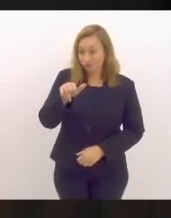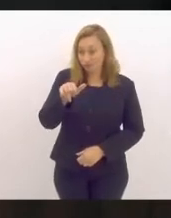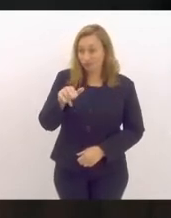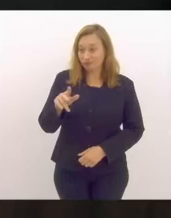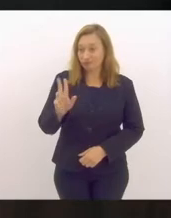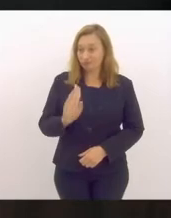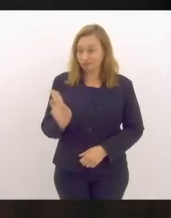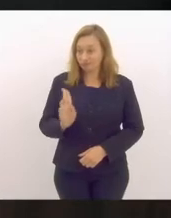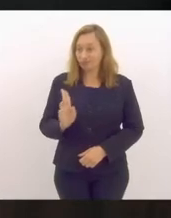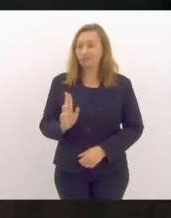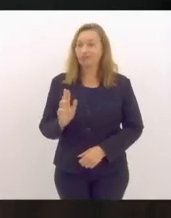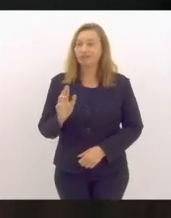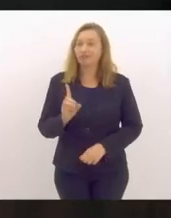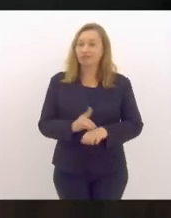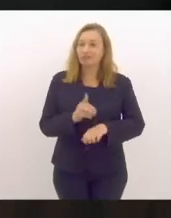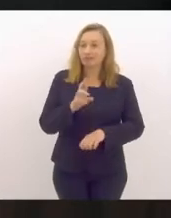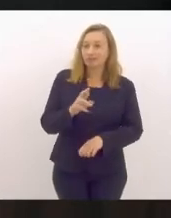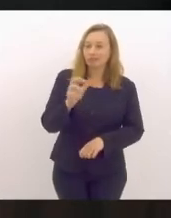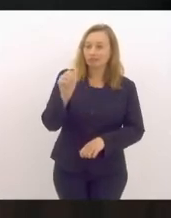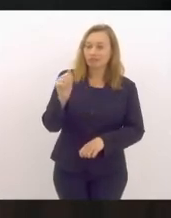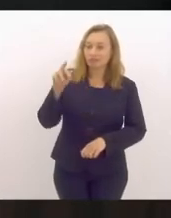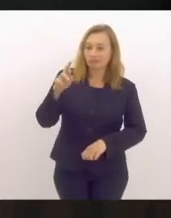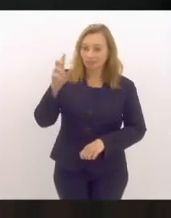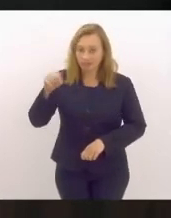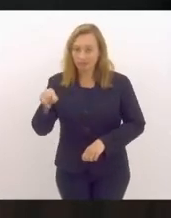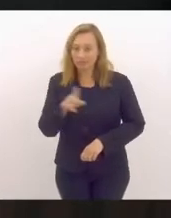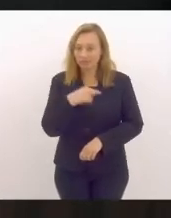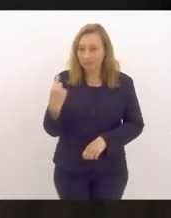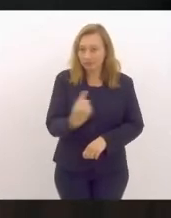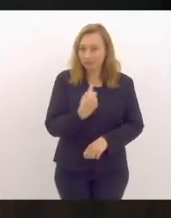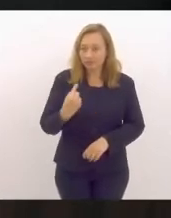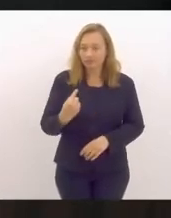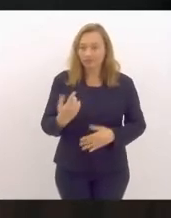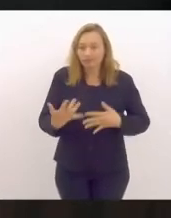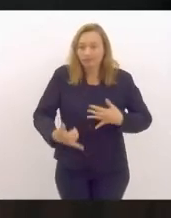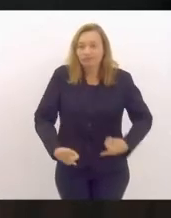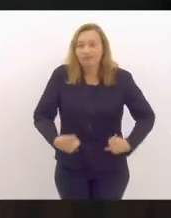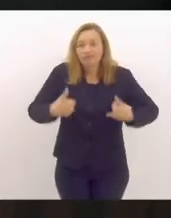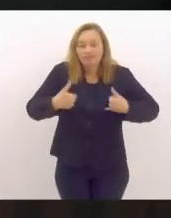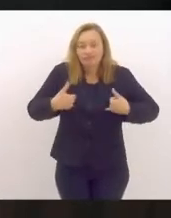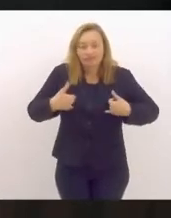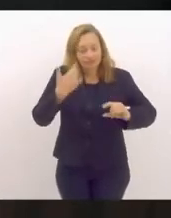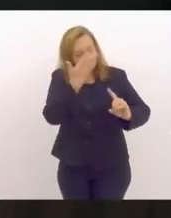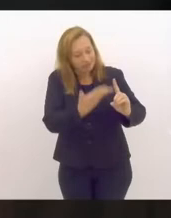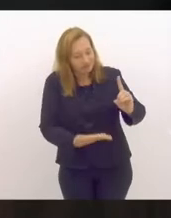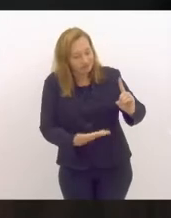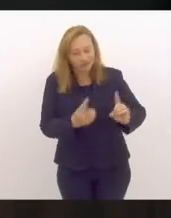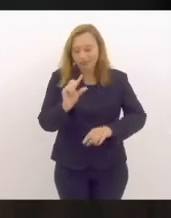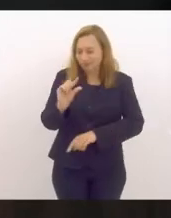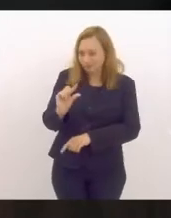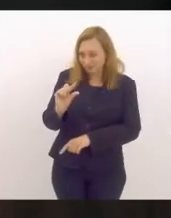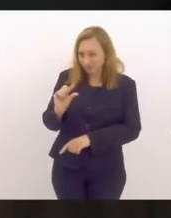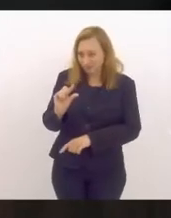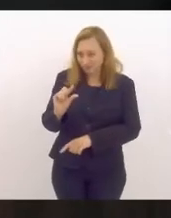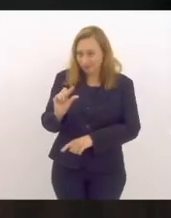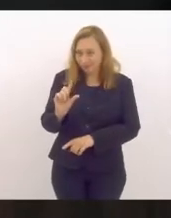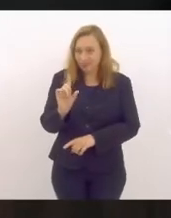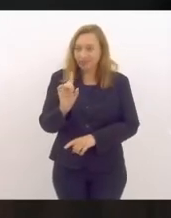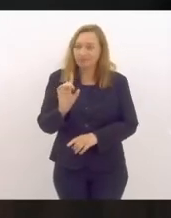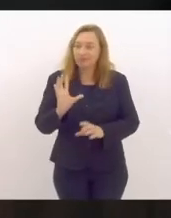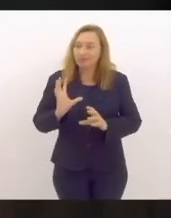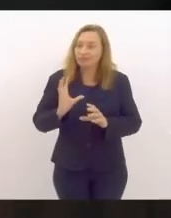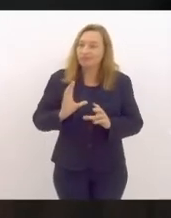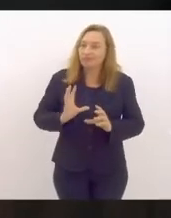doutor André, para nós é um prazer, uma honra poder te homenagear. Muito pequena essa homenagem em relação a tudo